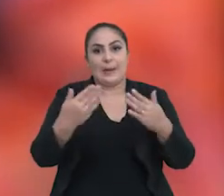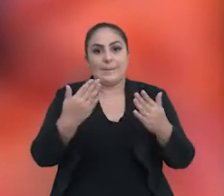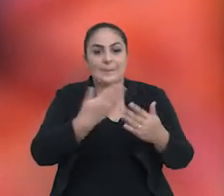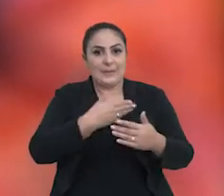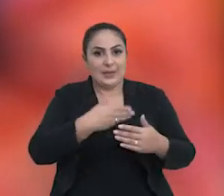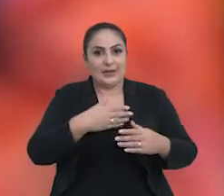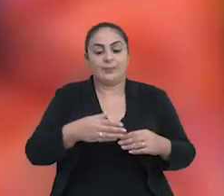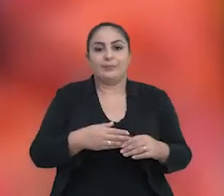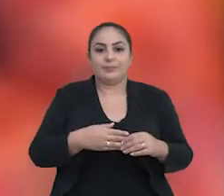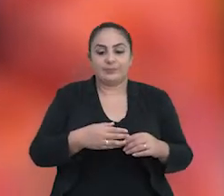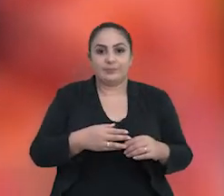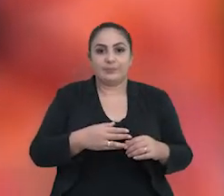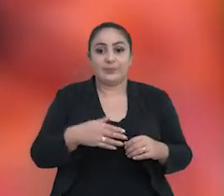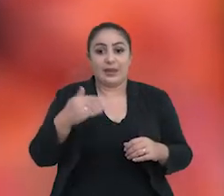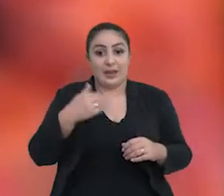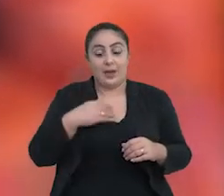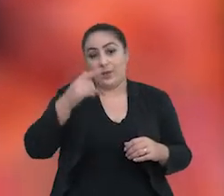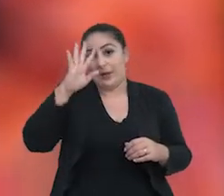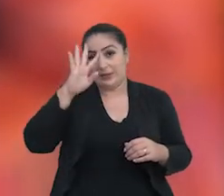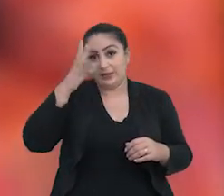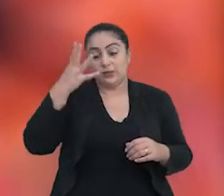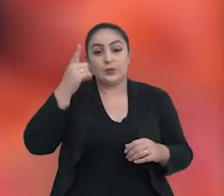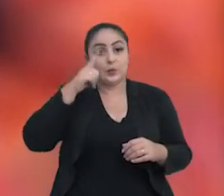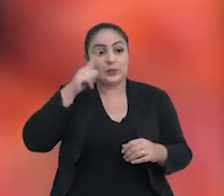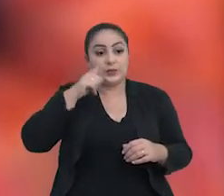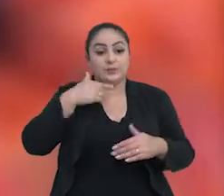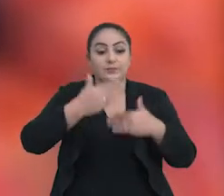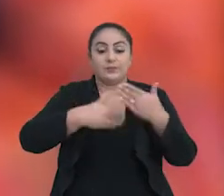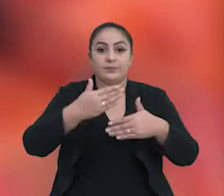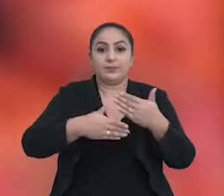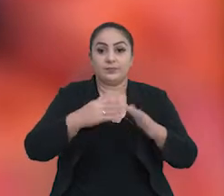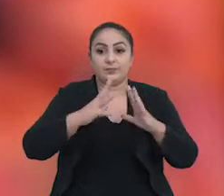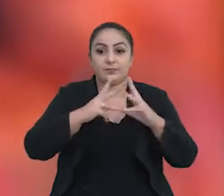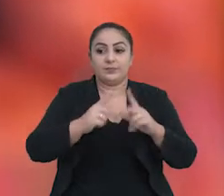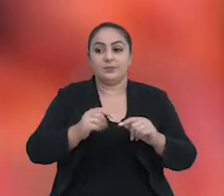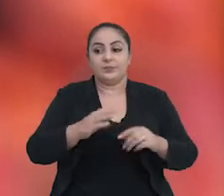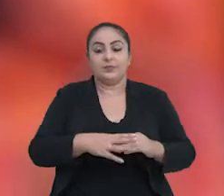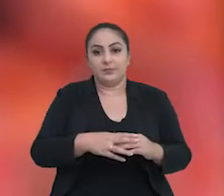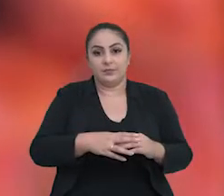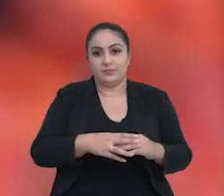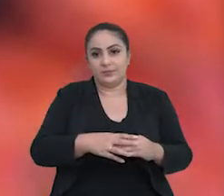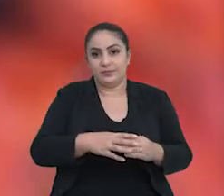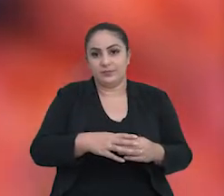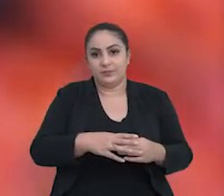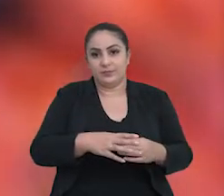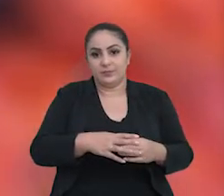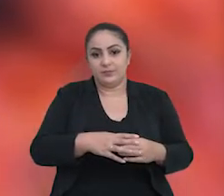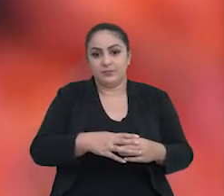uma amiga, eu resolvi dar andamento